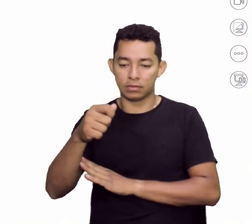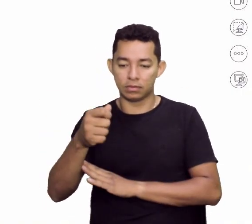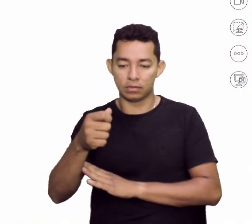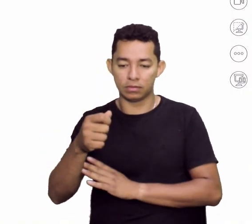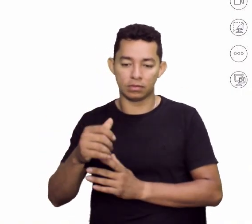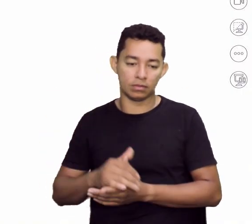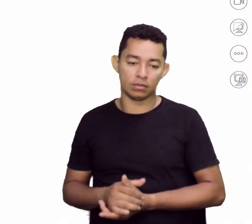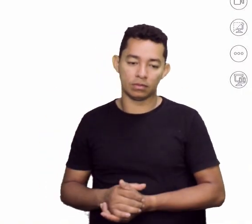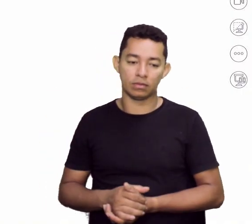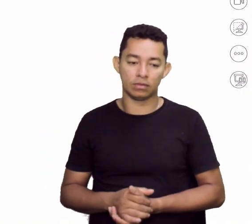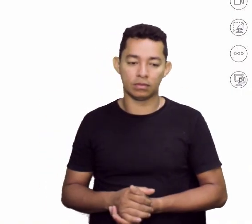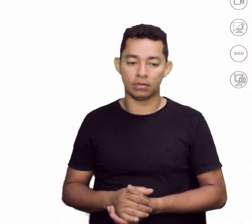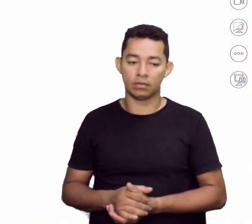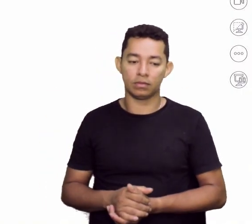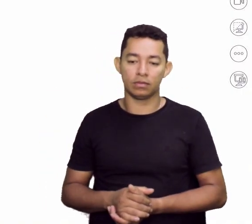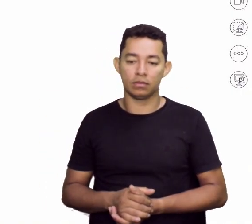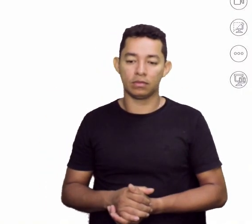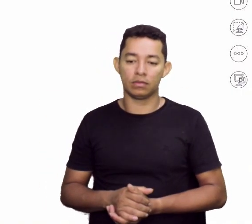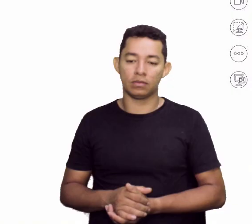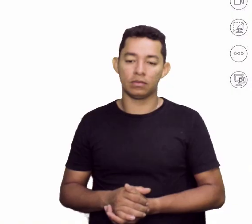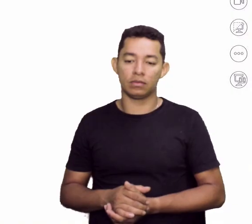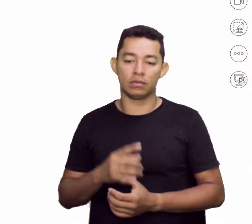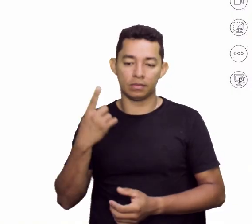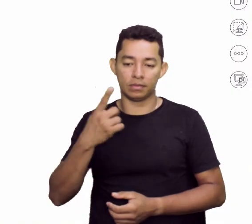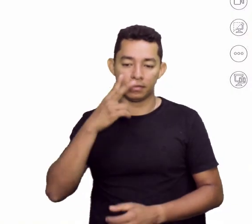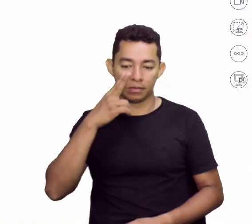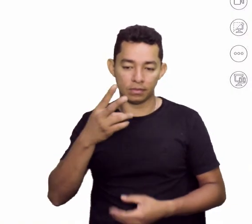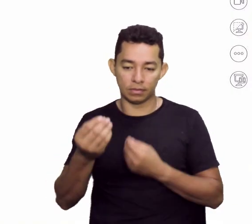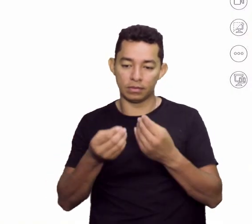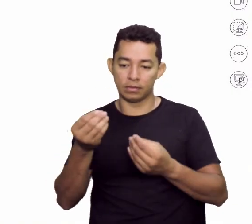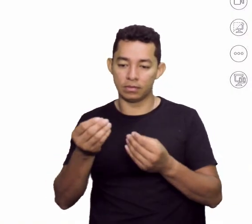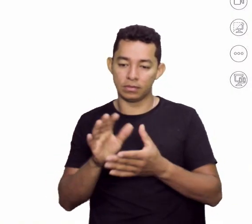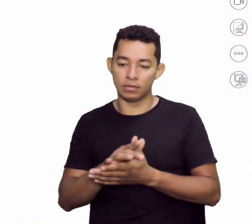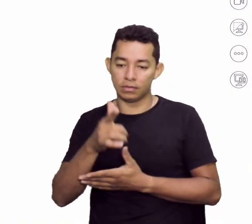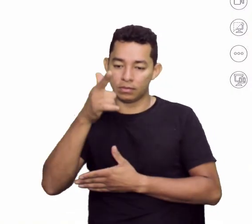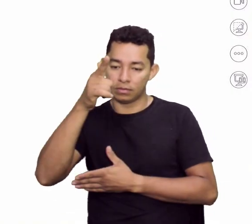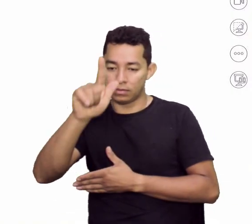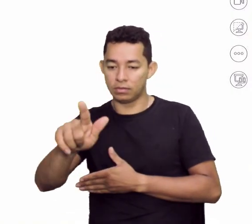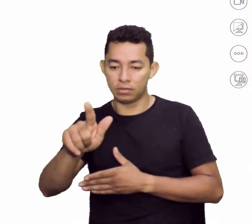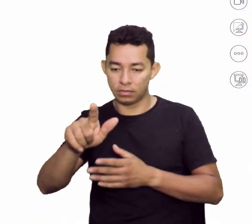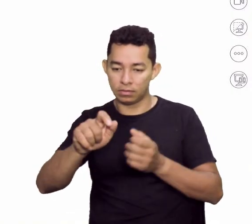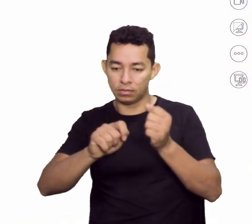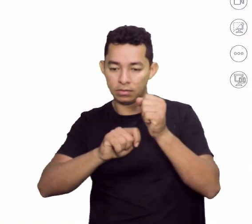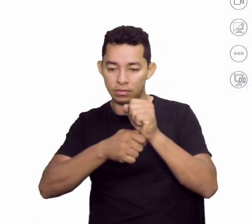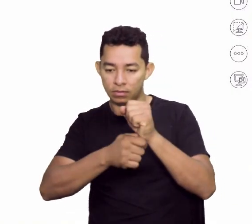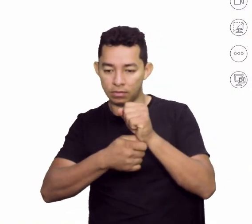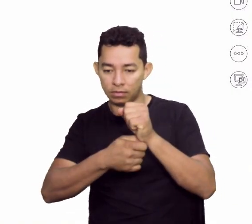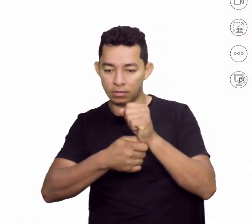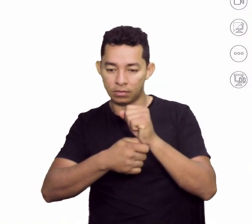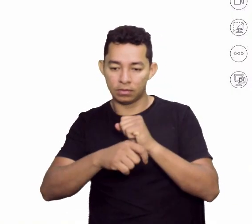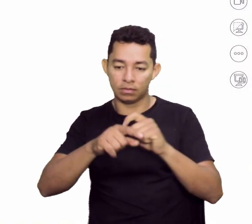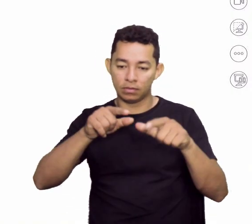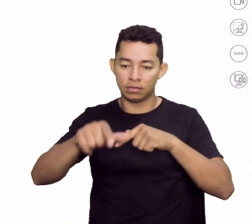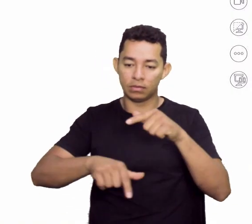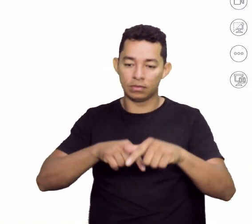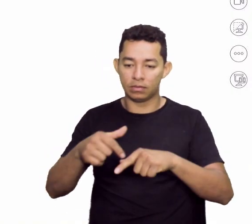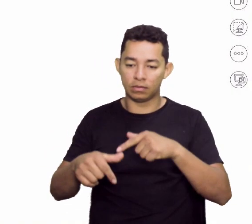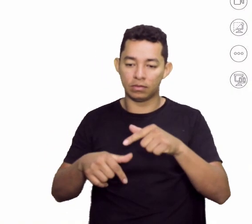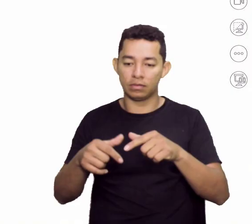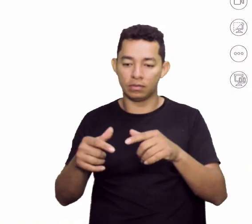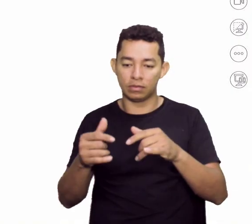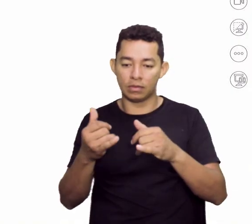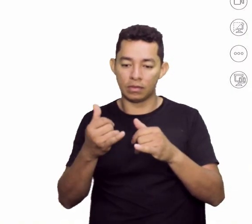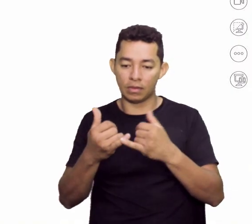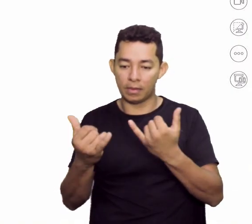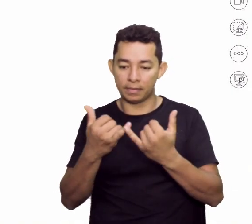de tudo isso, e aí a gente vai ver quem consegue decifrar, fazer um trabalho semelhante ao que